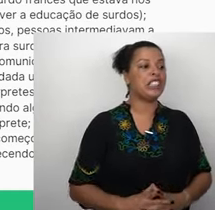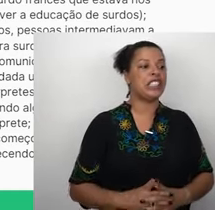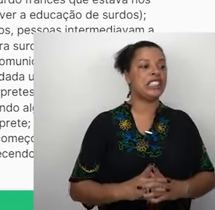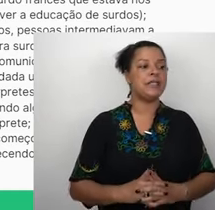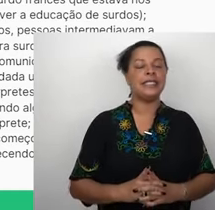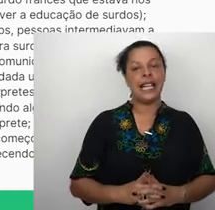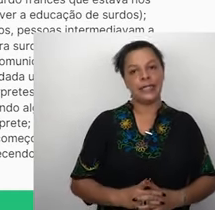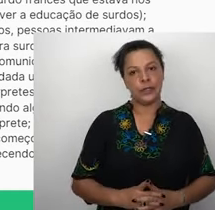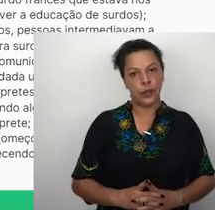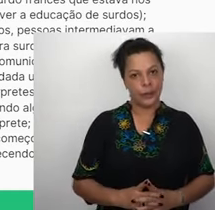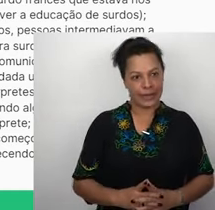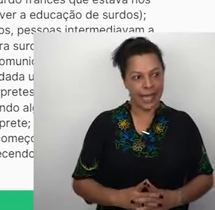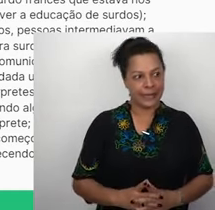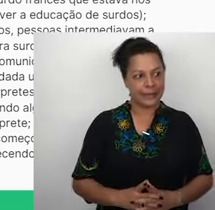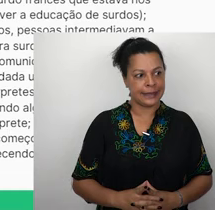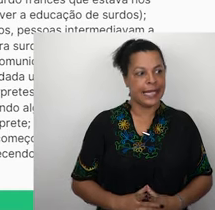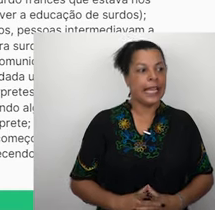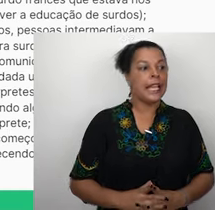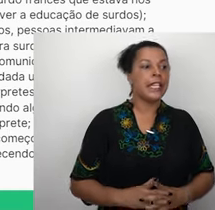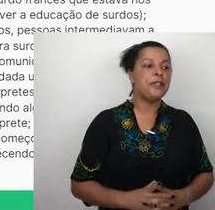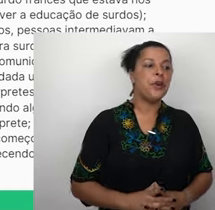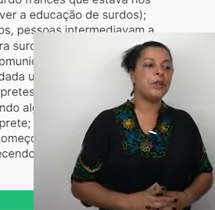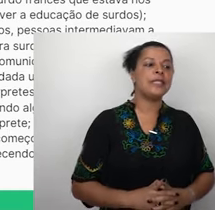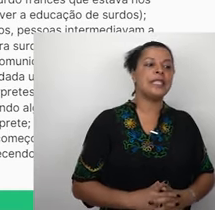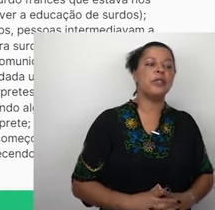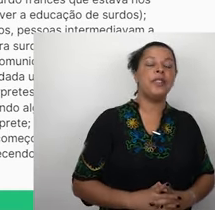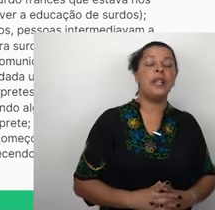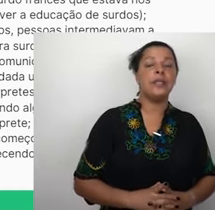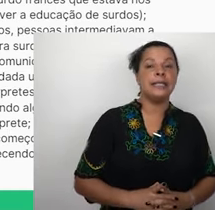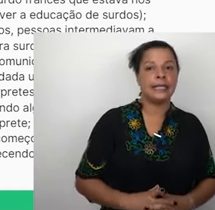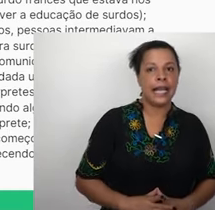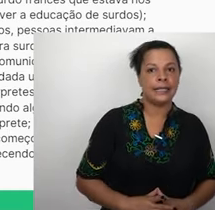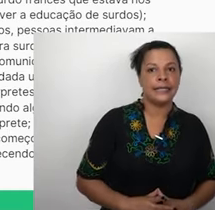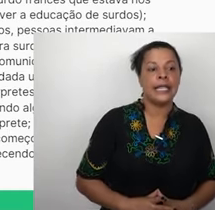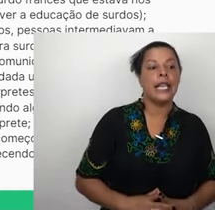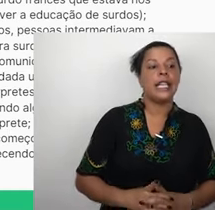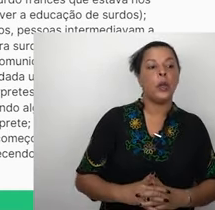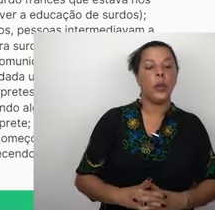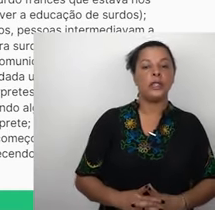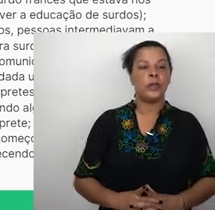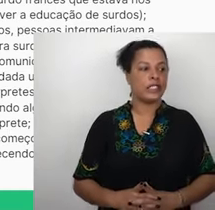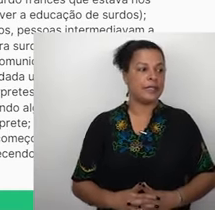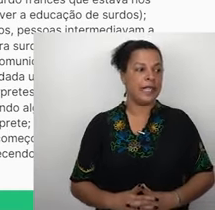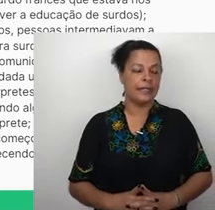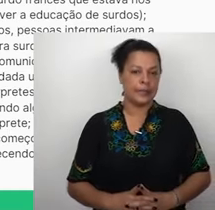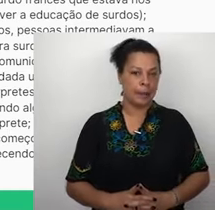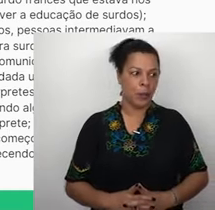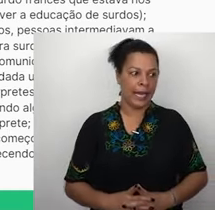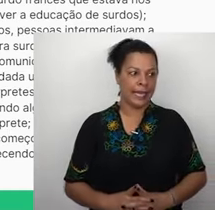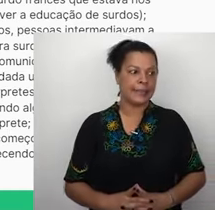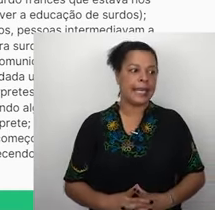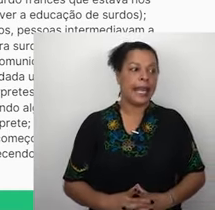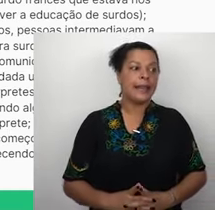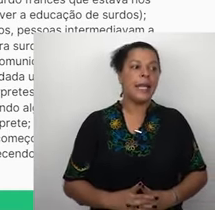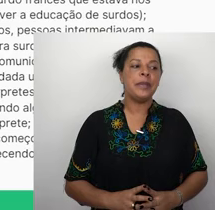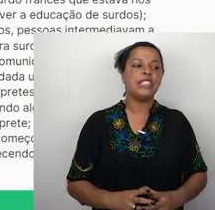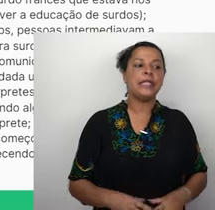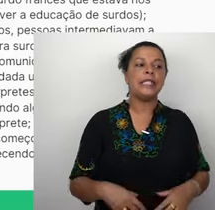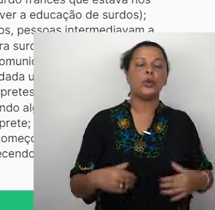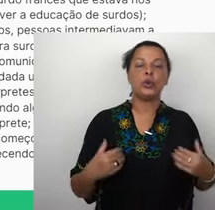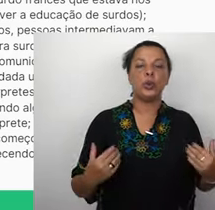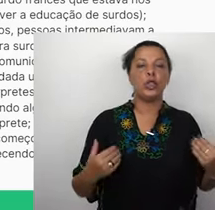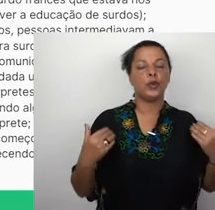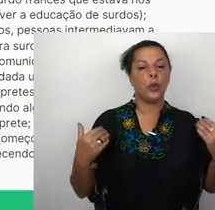deu a partir de atividades voluntárias, que foram sendo valorizadas enquanto atividades laborais,